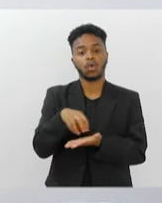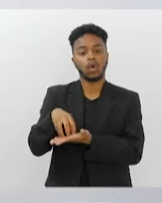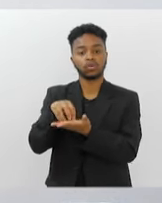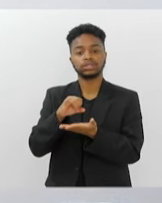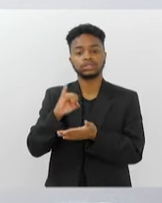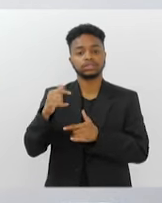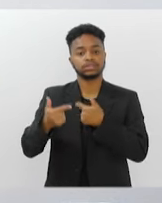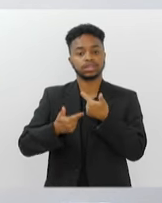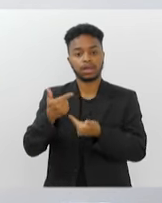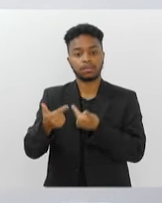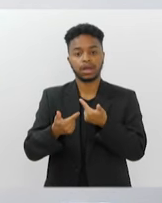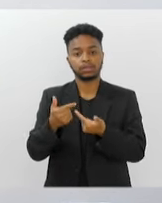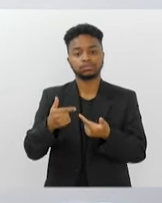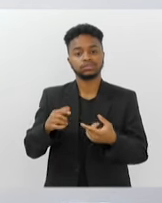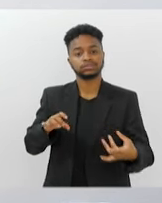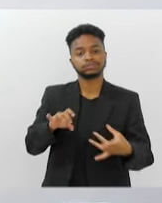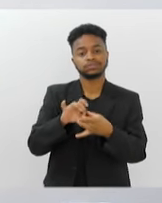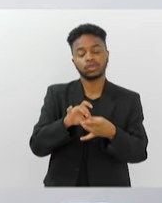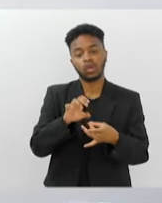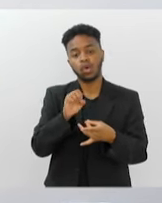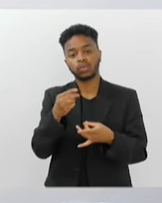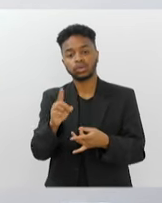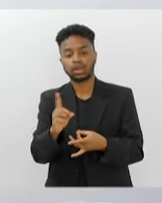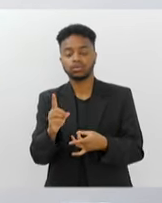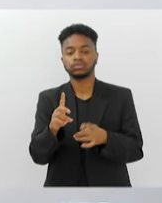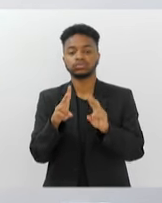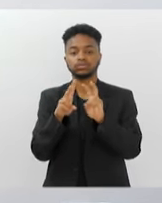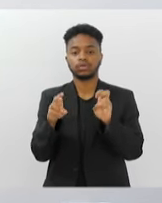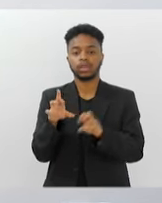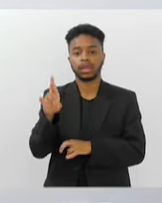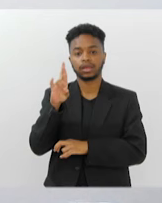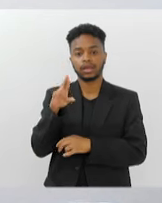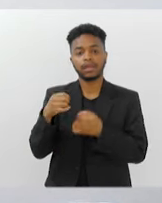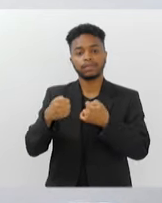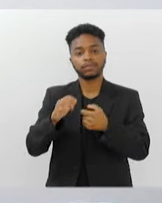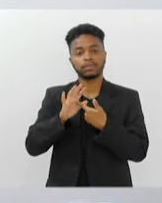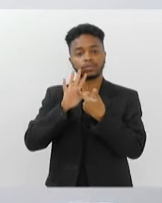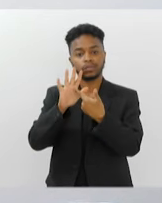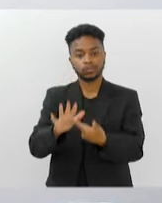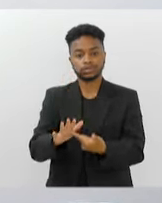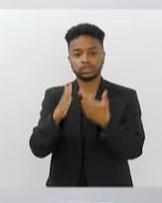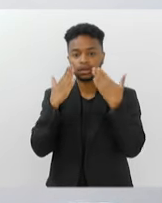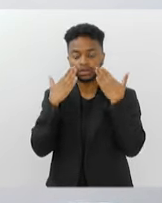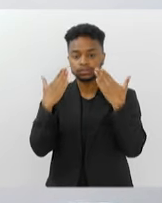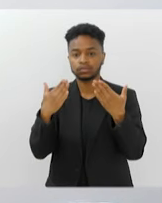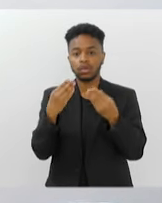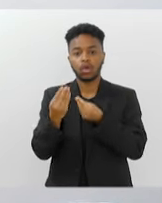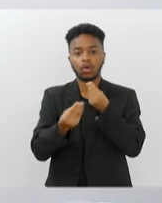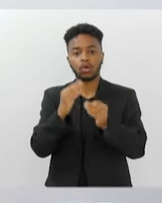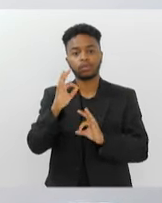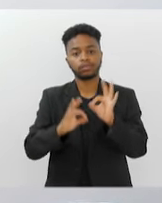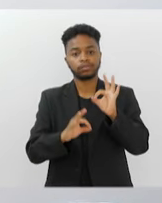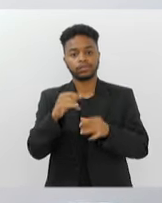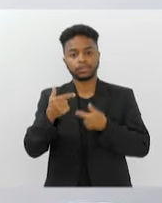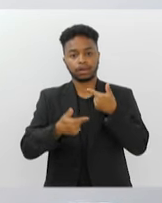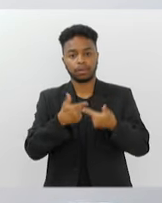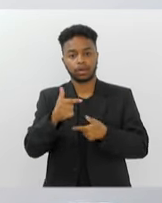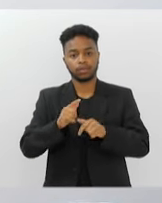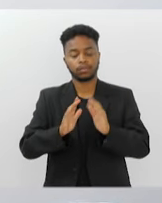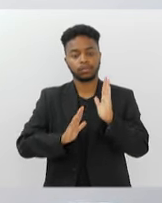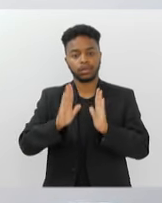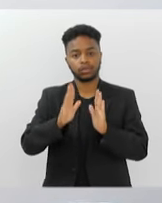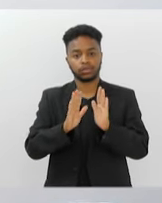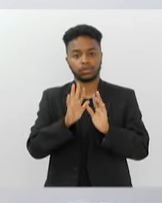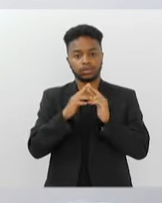função direta ou indireta relacionada ao Roque en Rio devem apresentar oficialmente e publicamente seus planos de trabalho durante a reunião